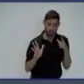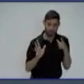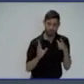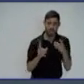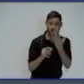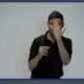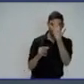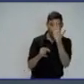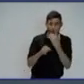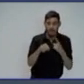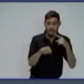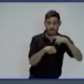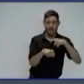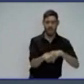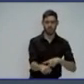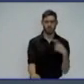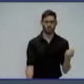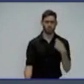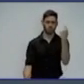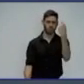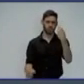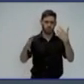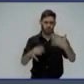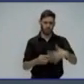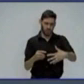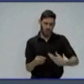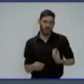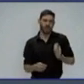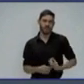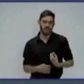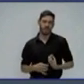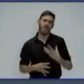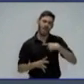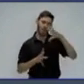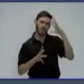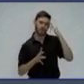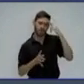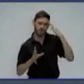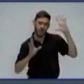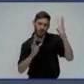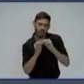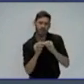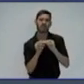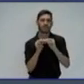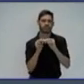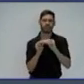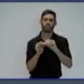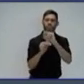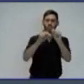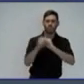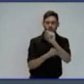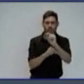em vista esse momento grave que nós vivemos, faço uma breve reflexão sobre o